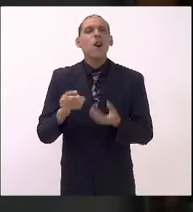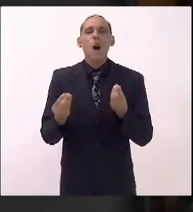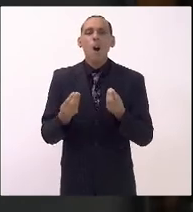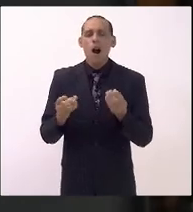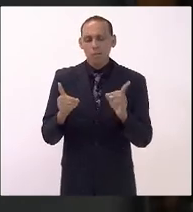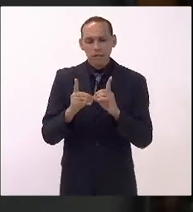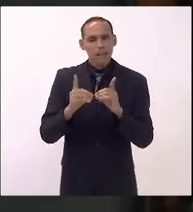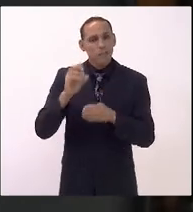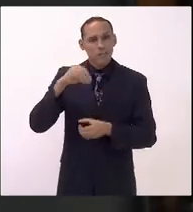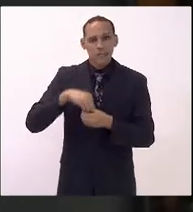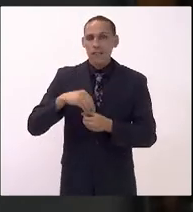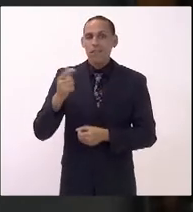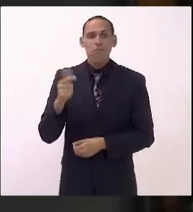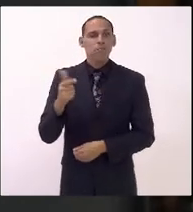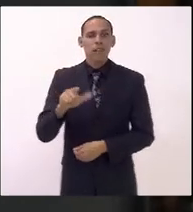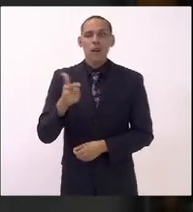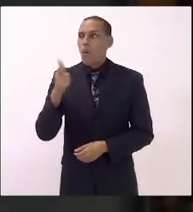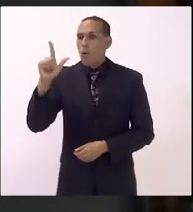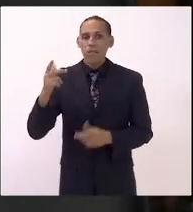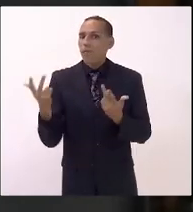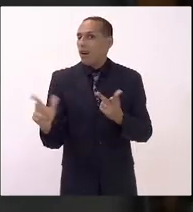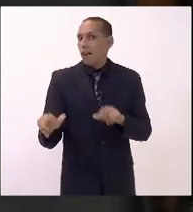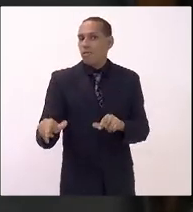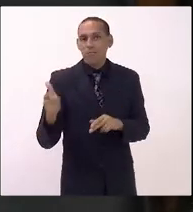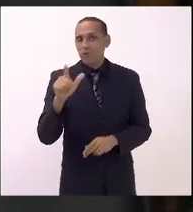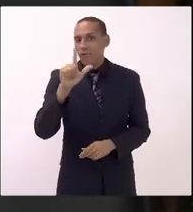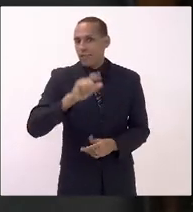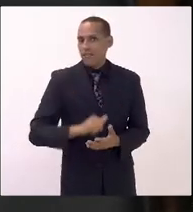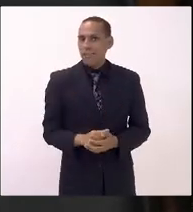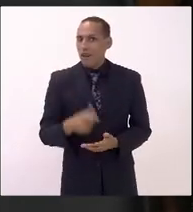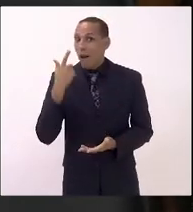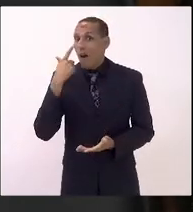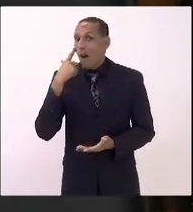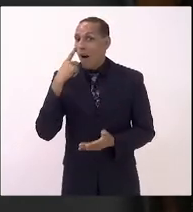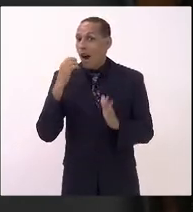dinâmica interna, não existe. Gente, vamos olhar o